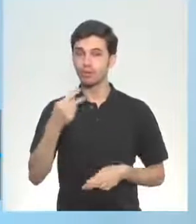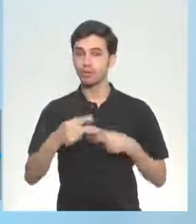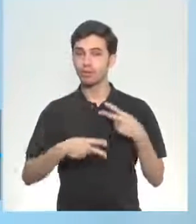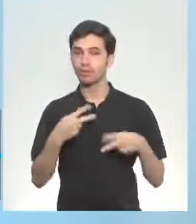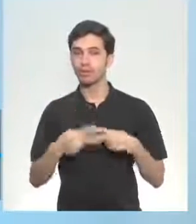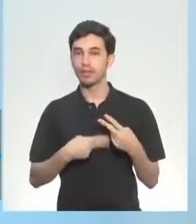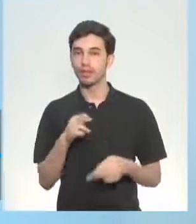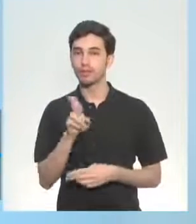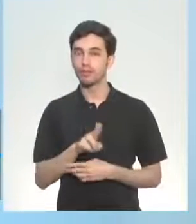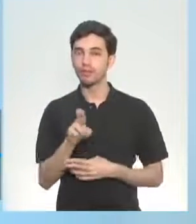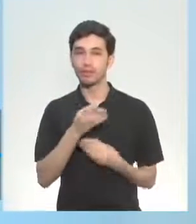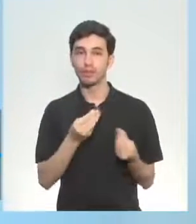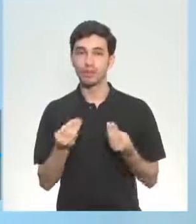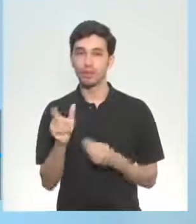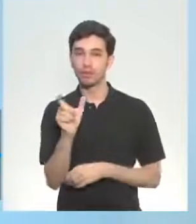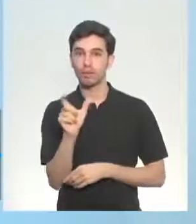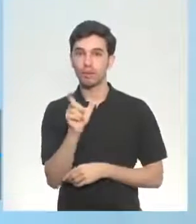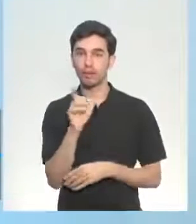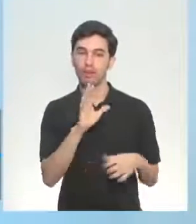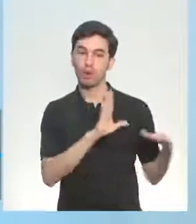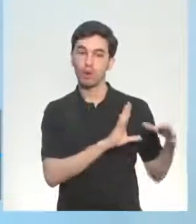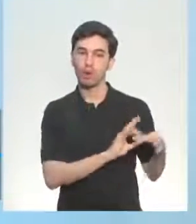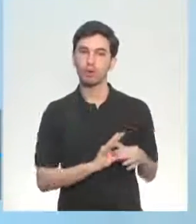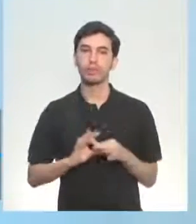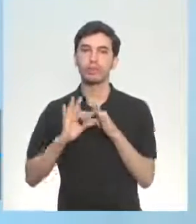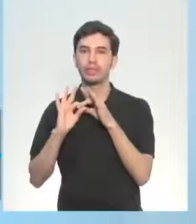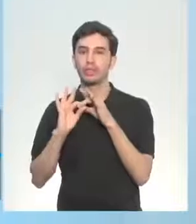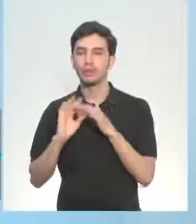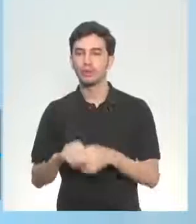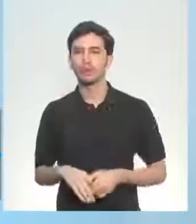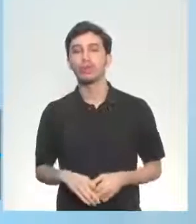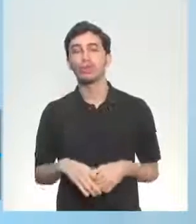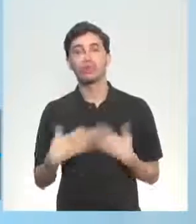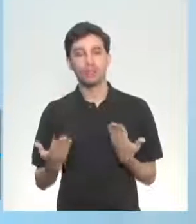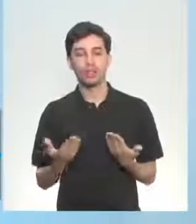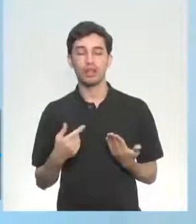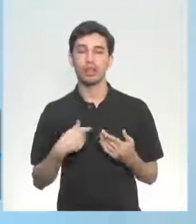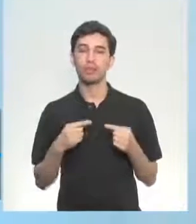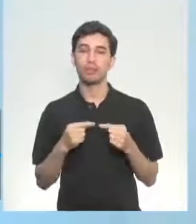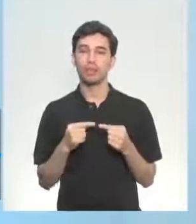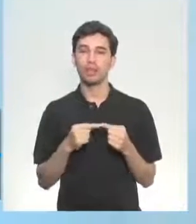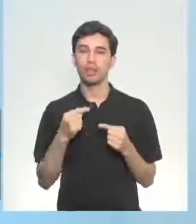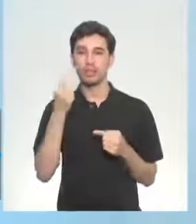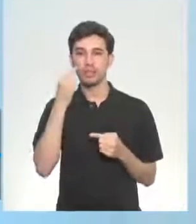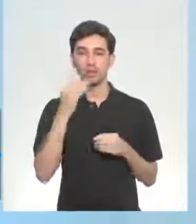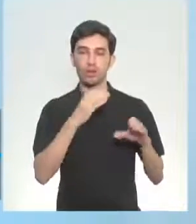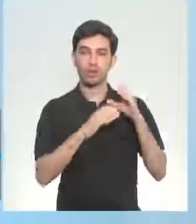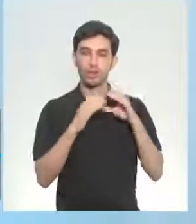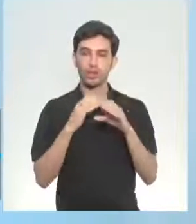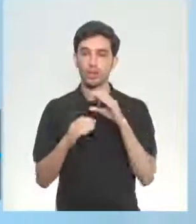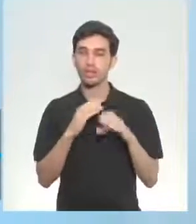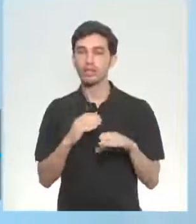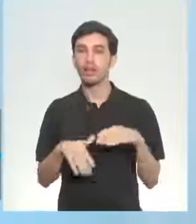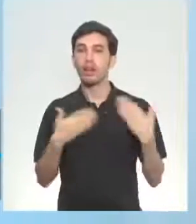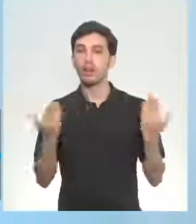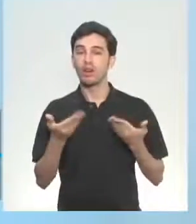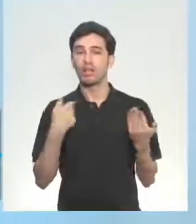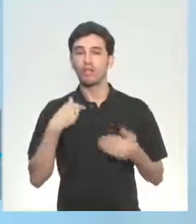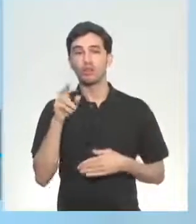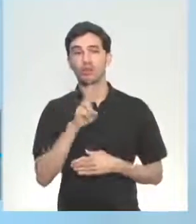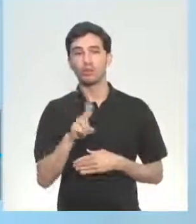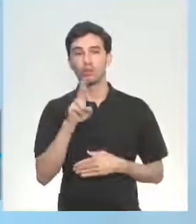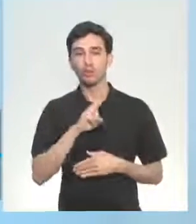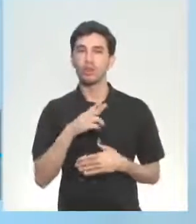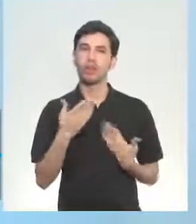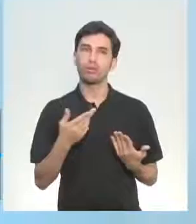utilizei bastante a palavra contexto. Então, de acordo com a situação comunicativa, com o contexto, nós vamos utilizar